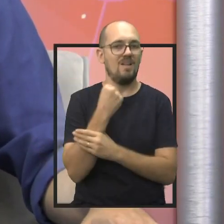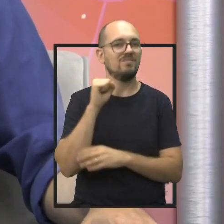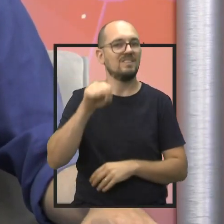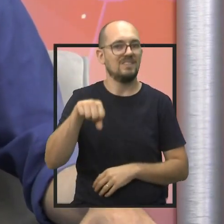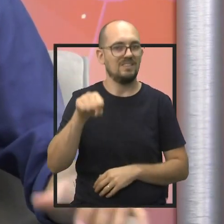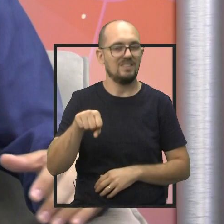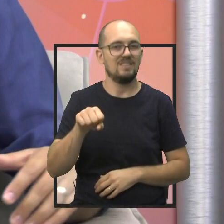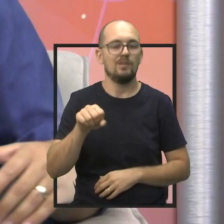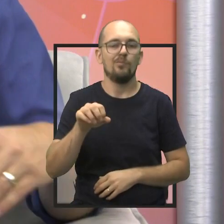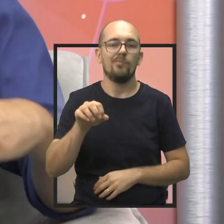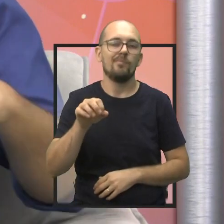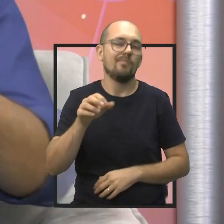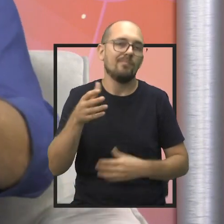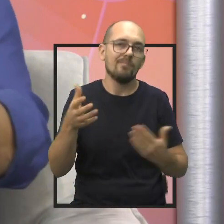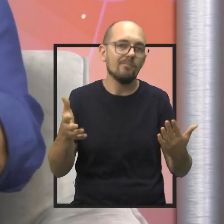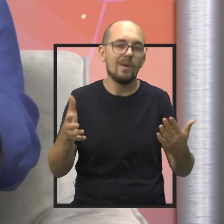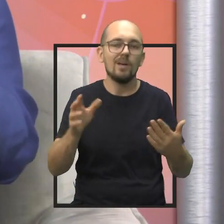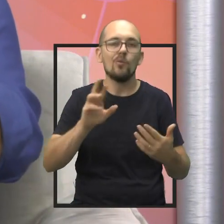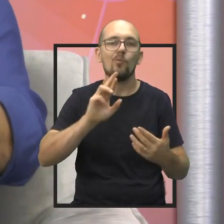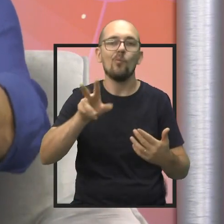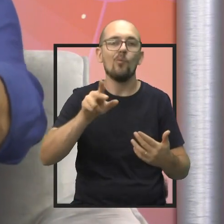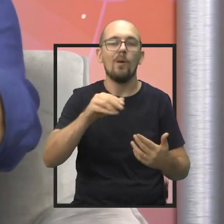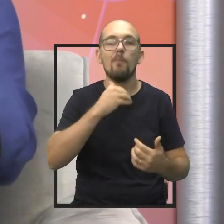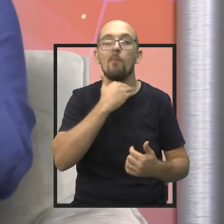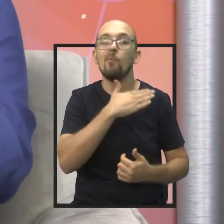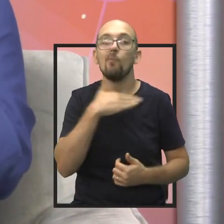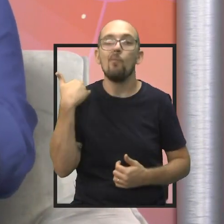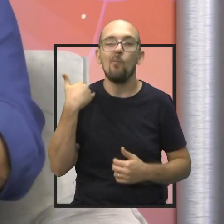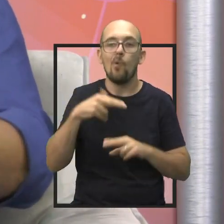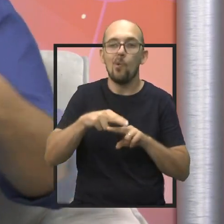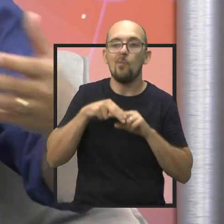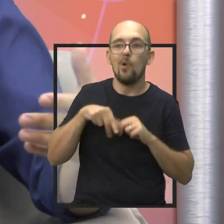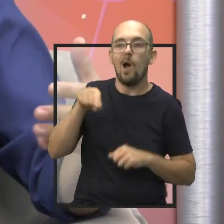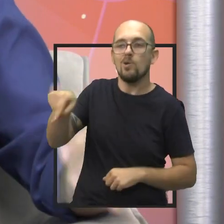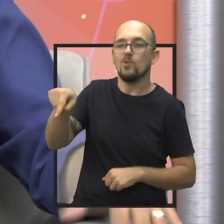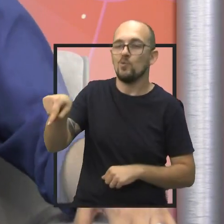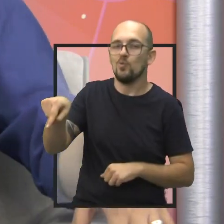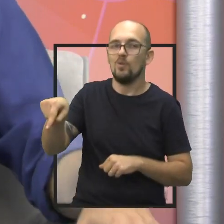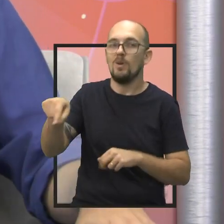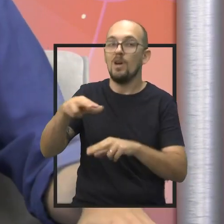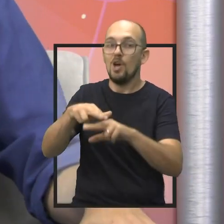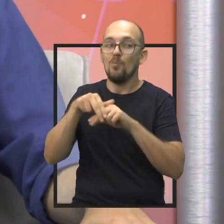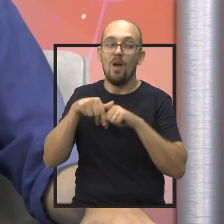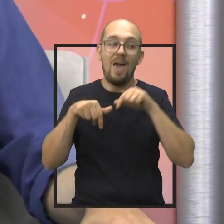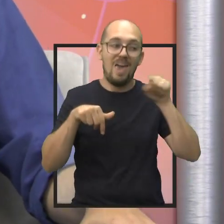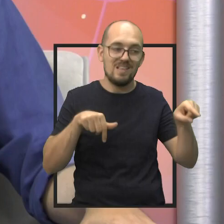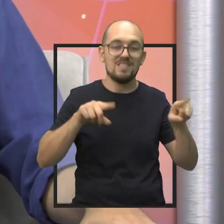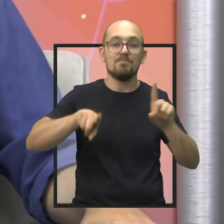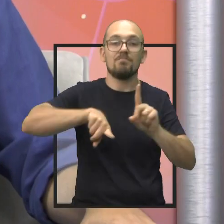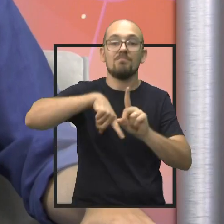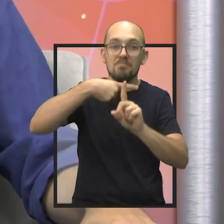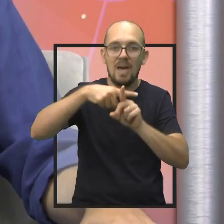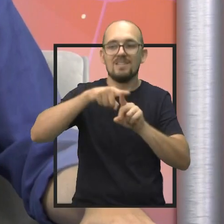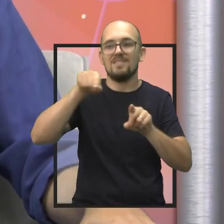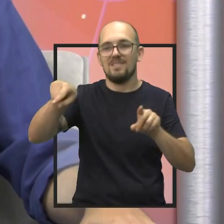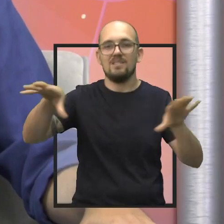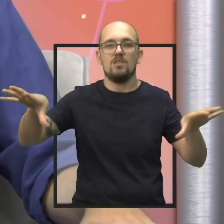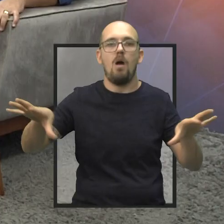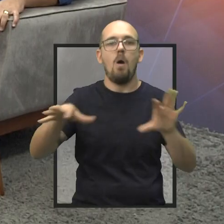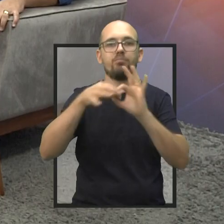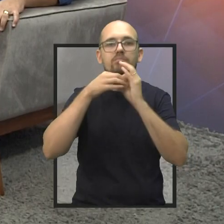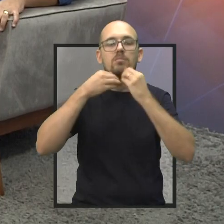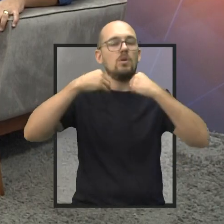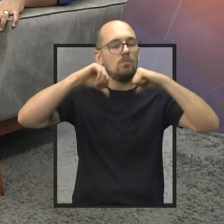não vai a óbito por conta do agente, mas sim por conta das complicações da doença pré-existente do